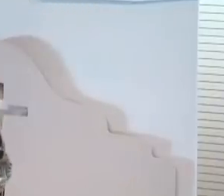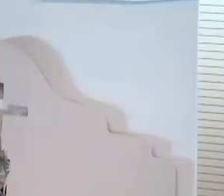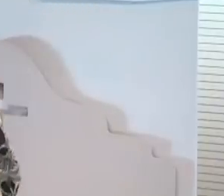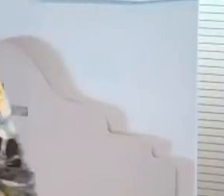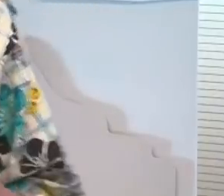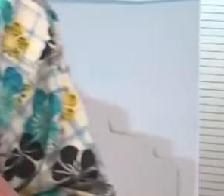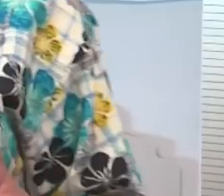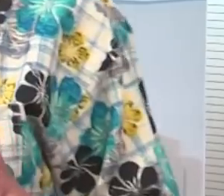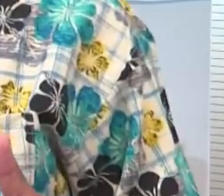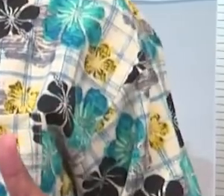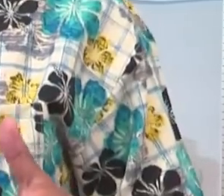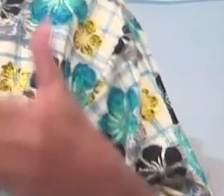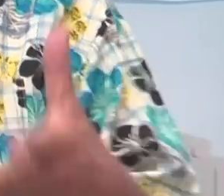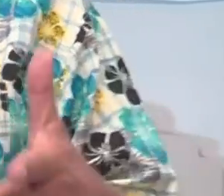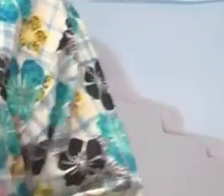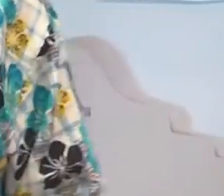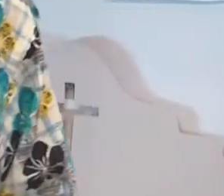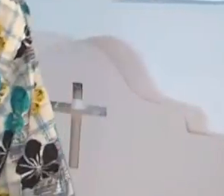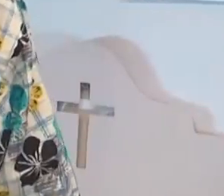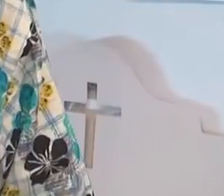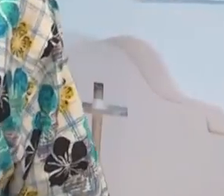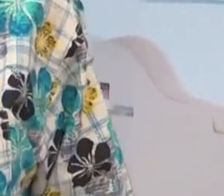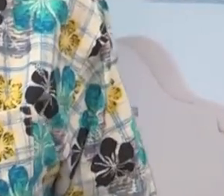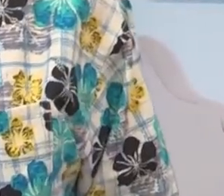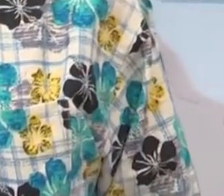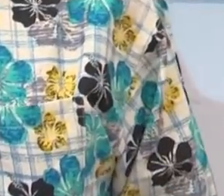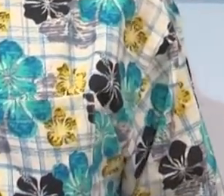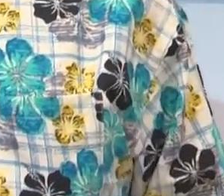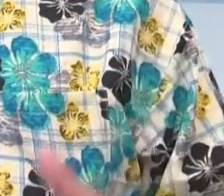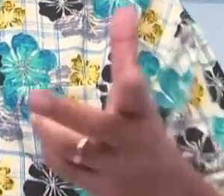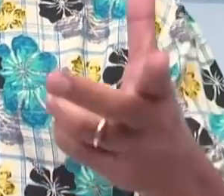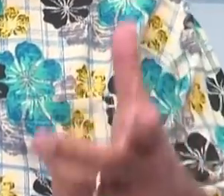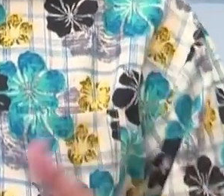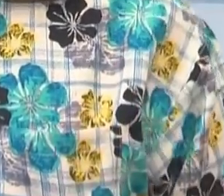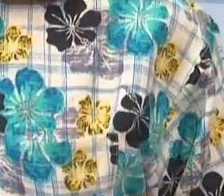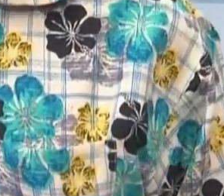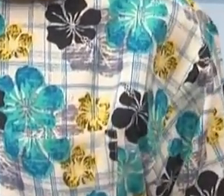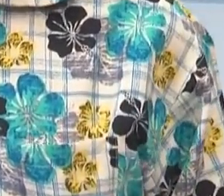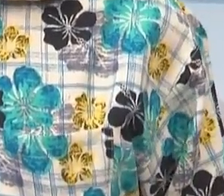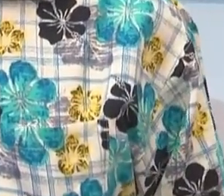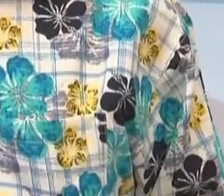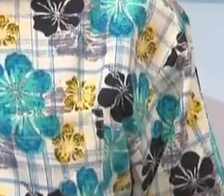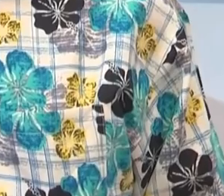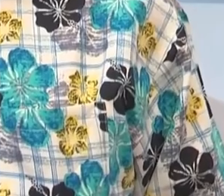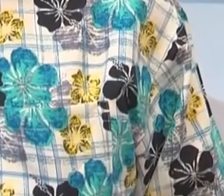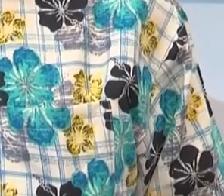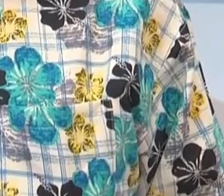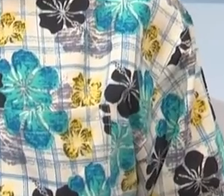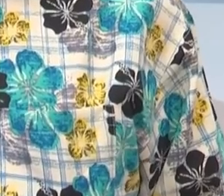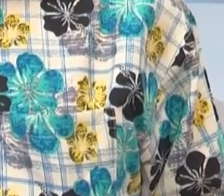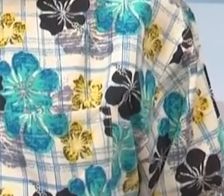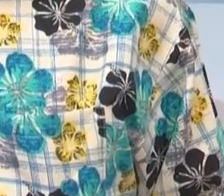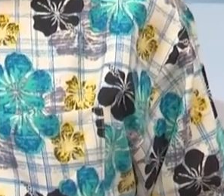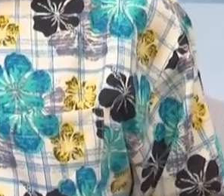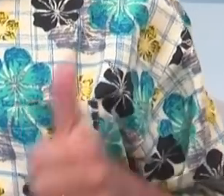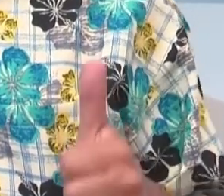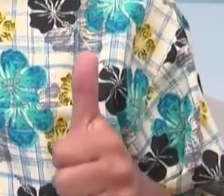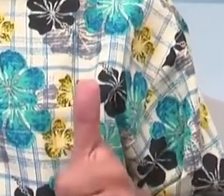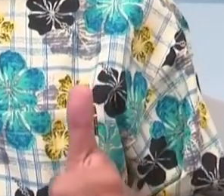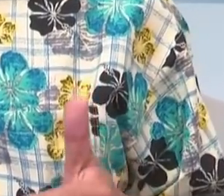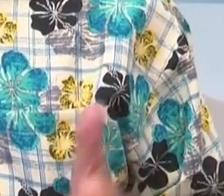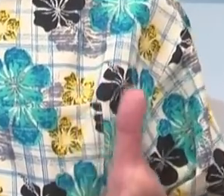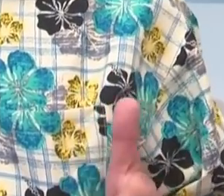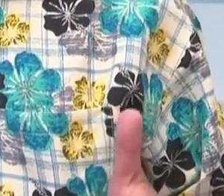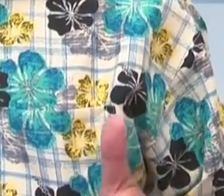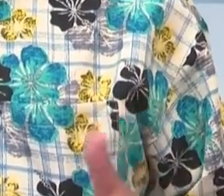muito obrigado por estar conosco assistir esse vídeo e eu quero lhe pedir duas coisas primeiro dê o seu like